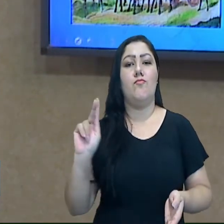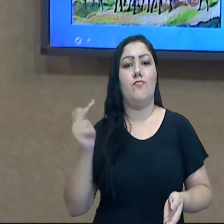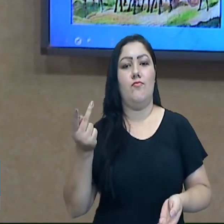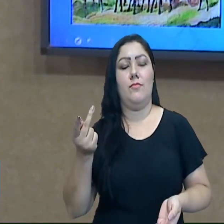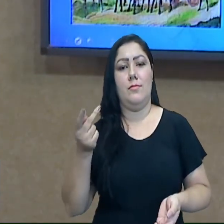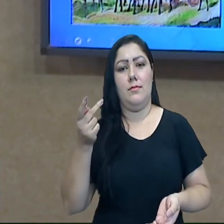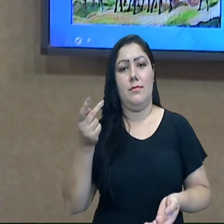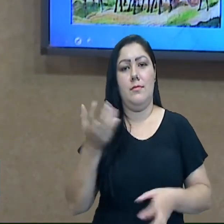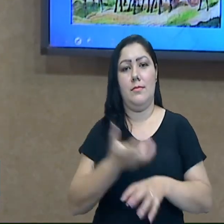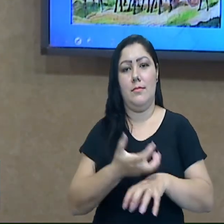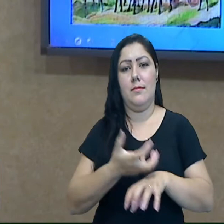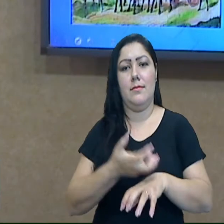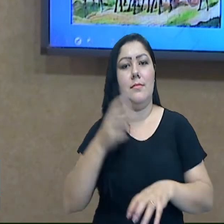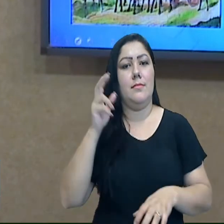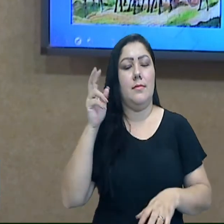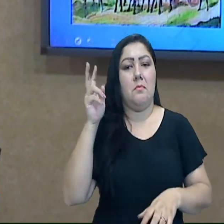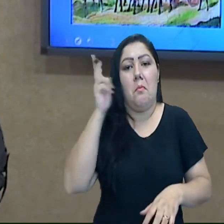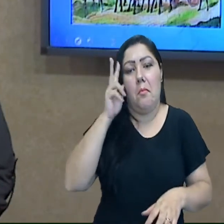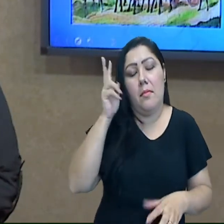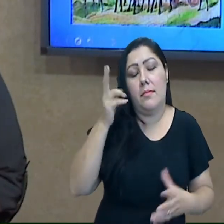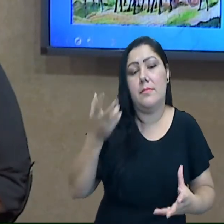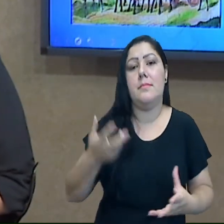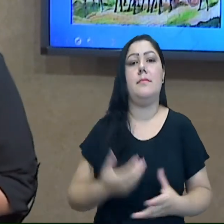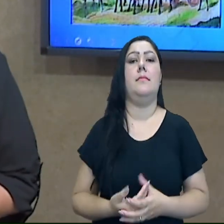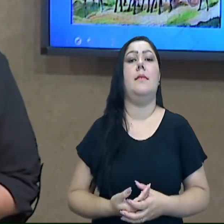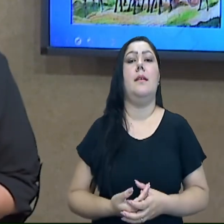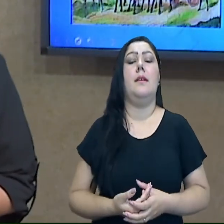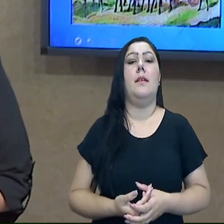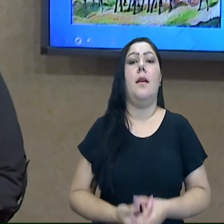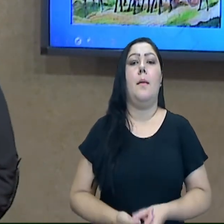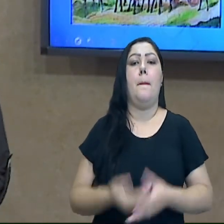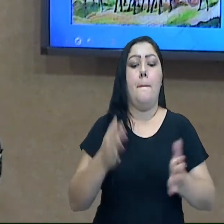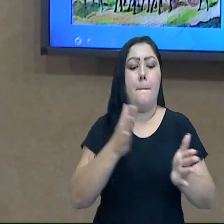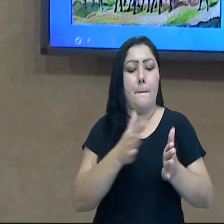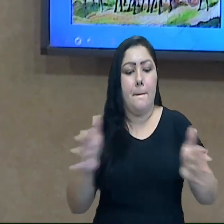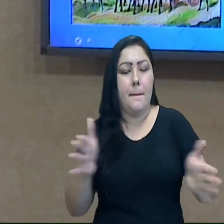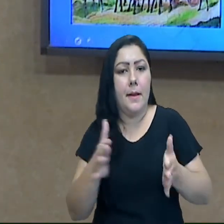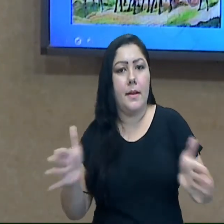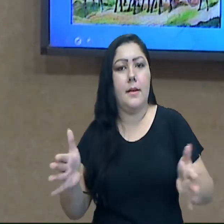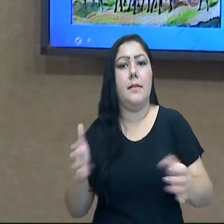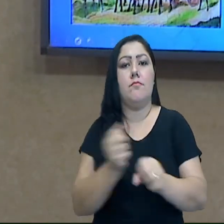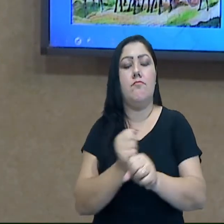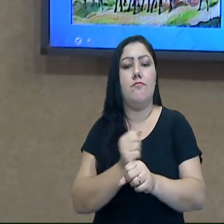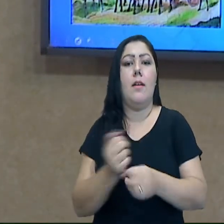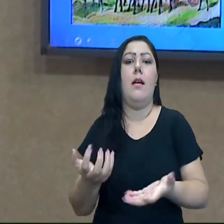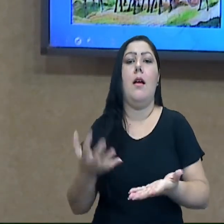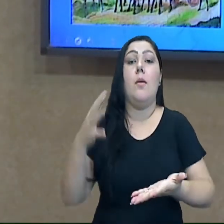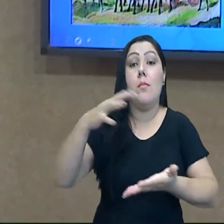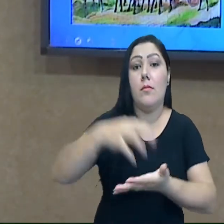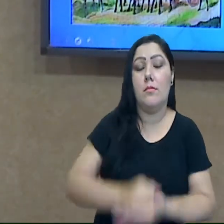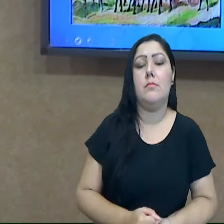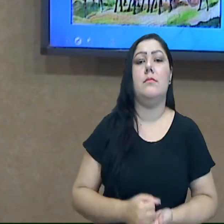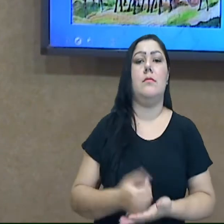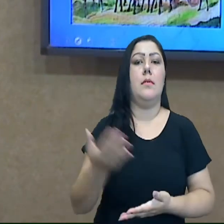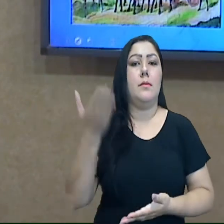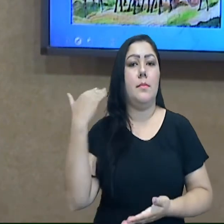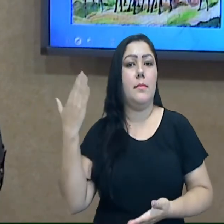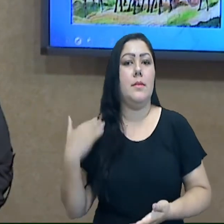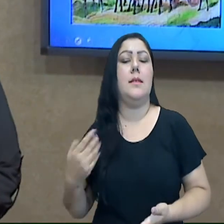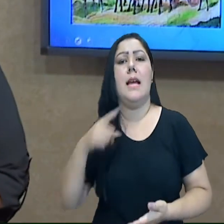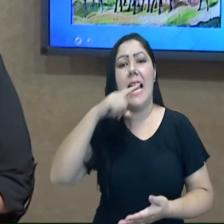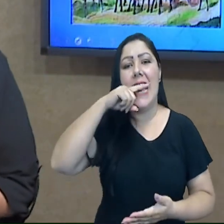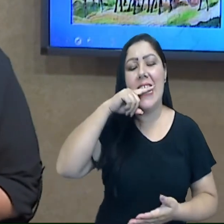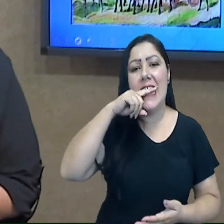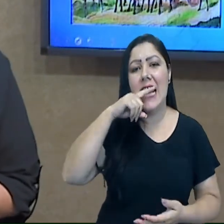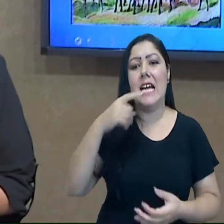pecuária. Nas aulas passadas, nós vimos a questão do açúcar, nós também já trabalhamos sobre a